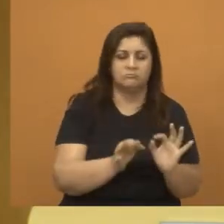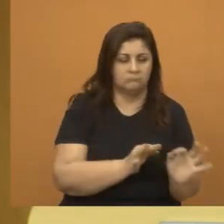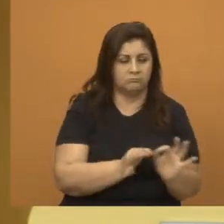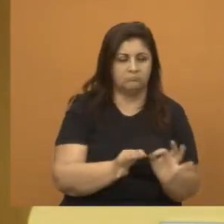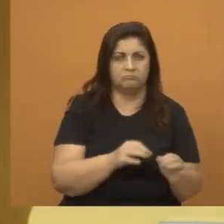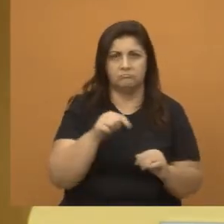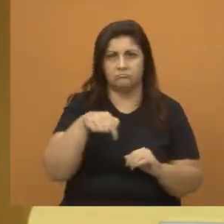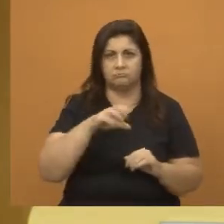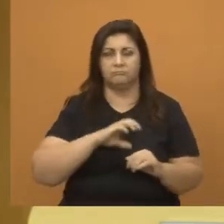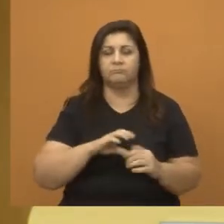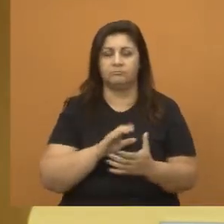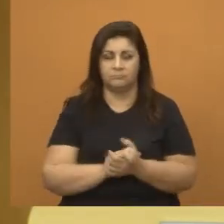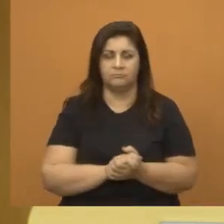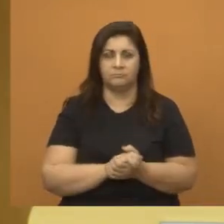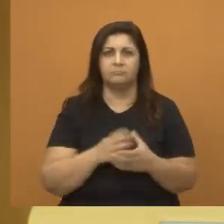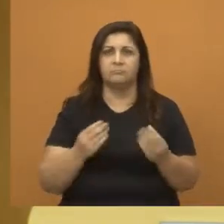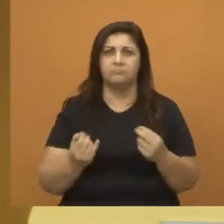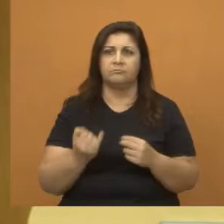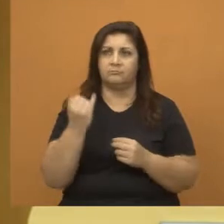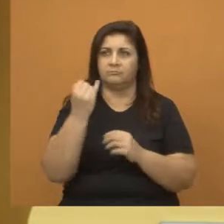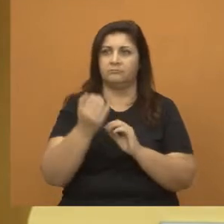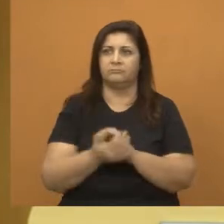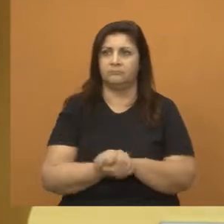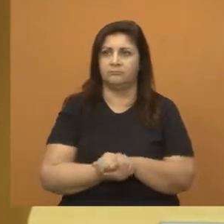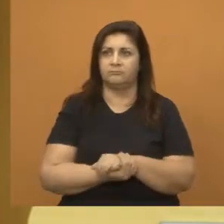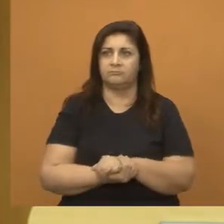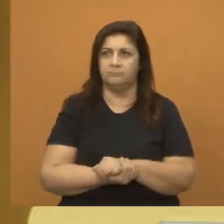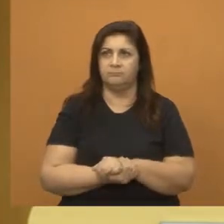tão isso que é muito importante